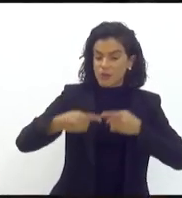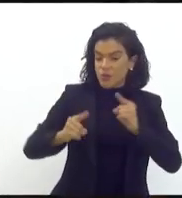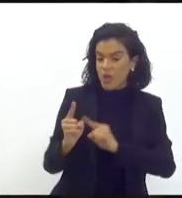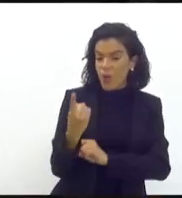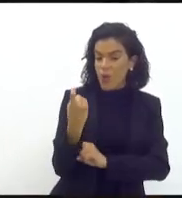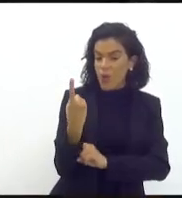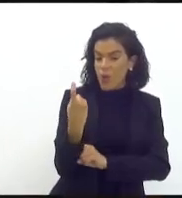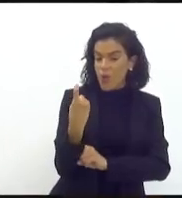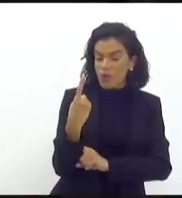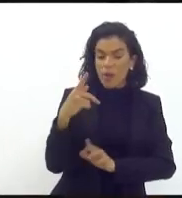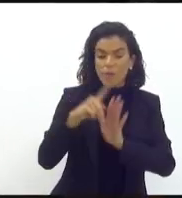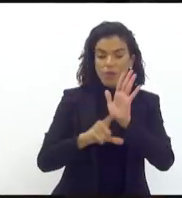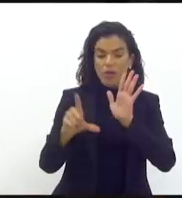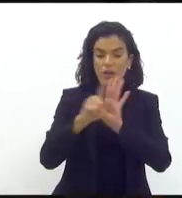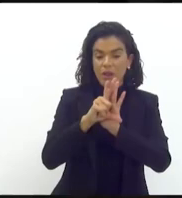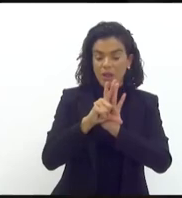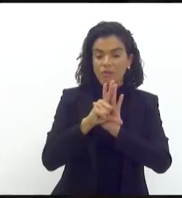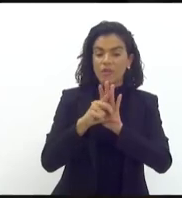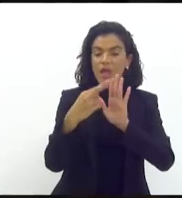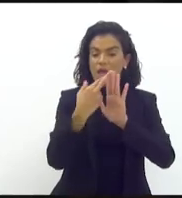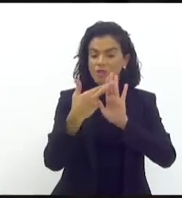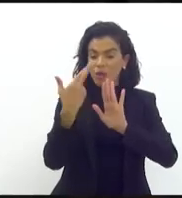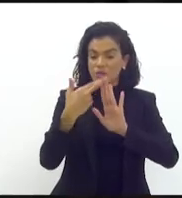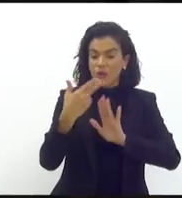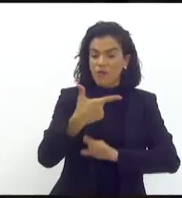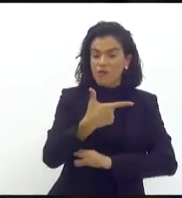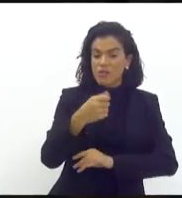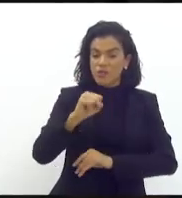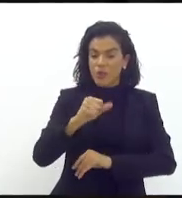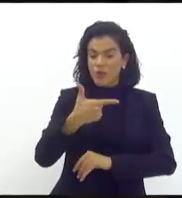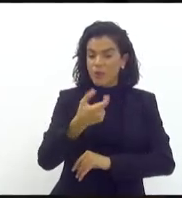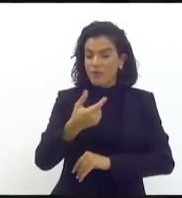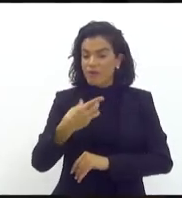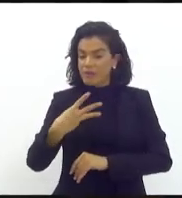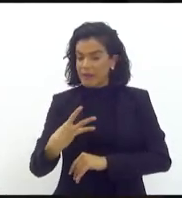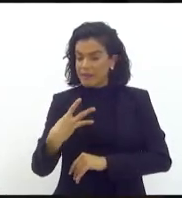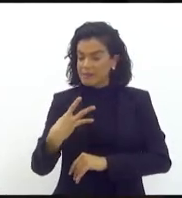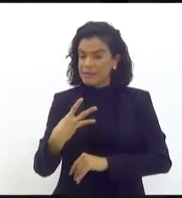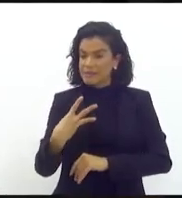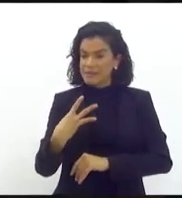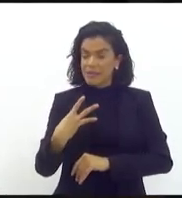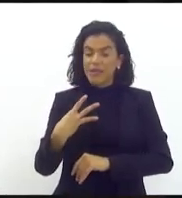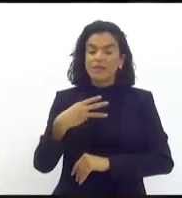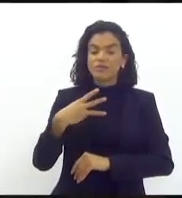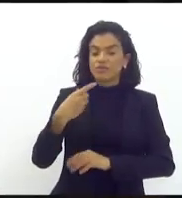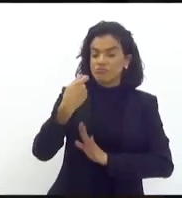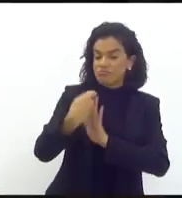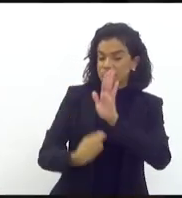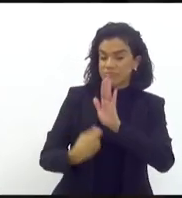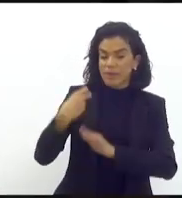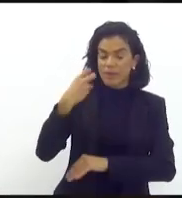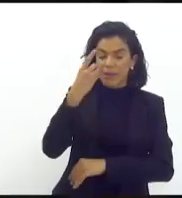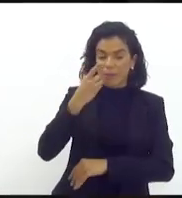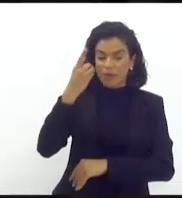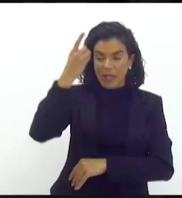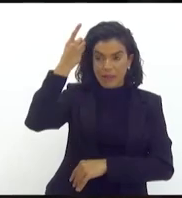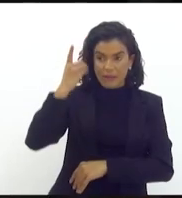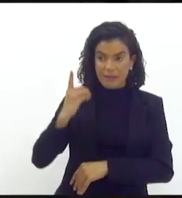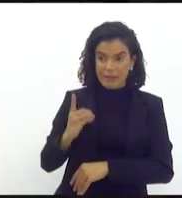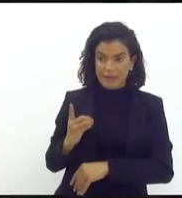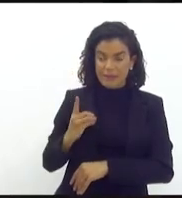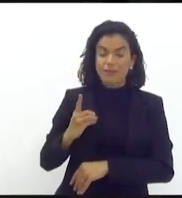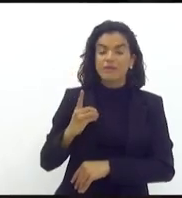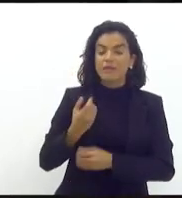única projeto de resolução número 28 de 2023 de autoria da deputada Dani Balbi